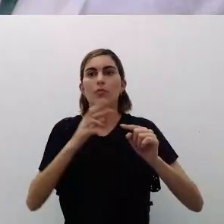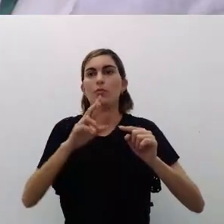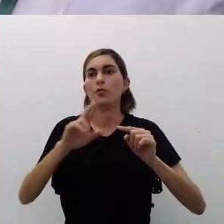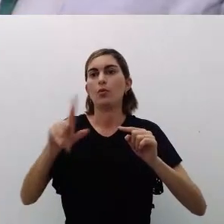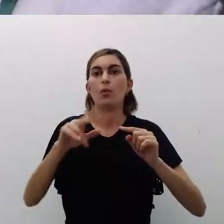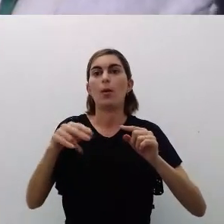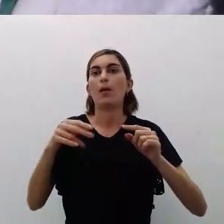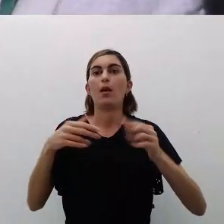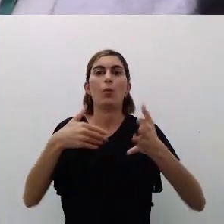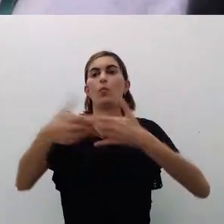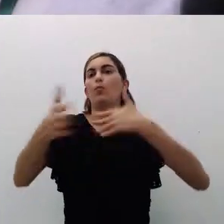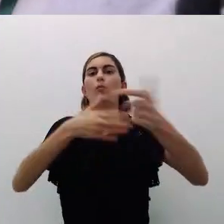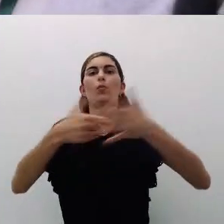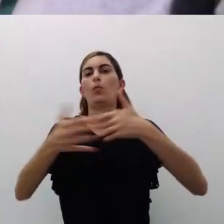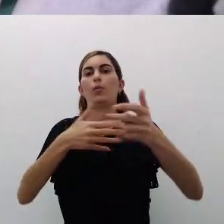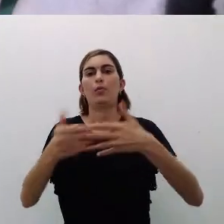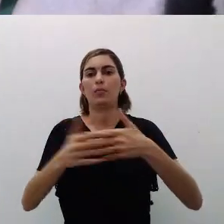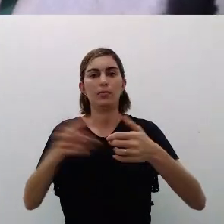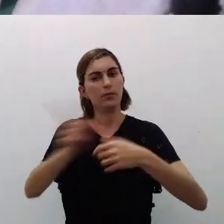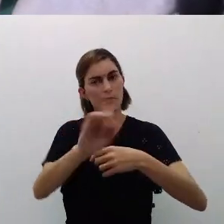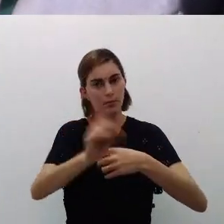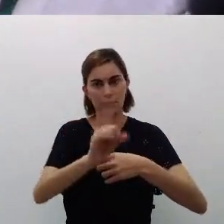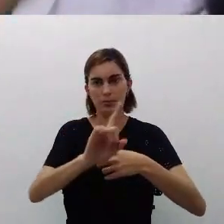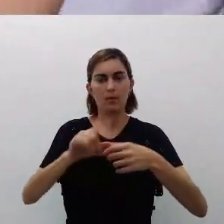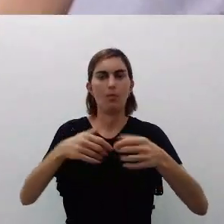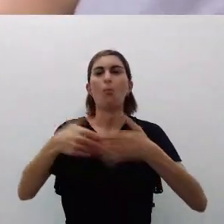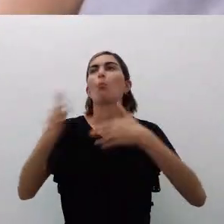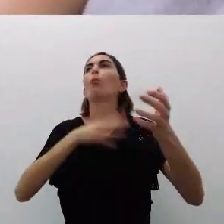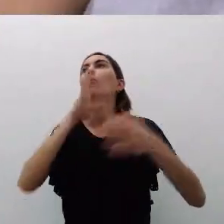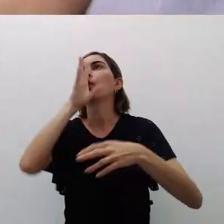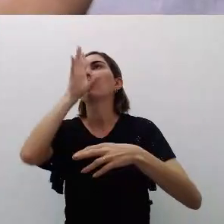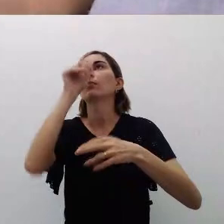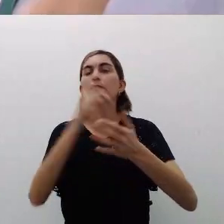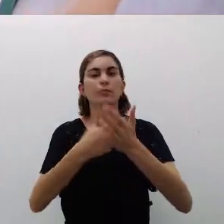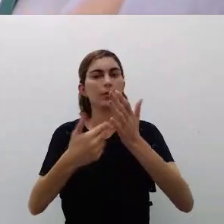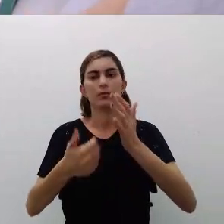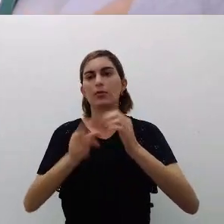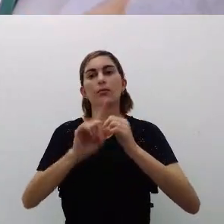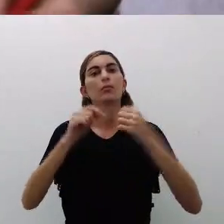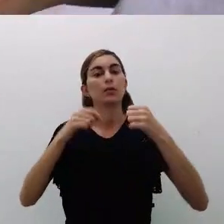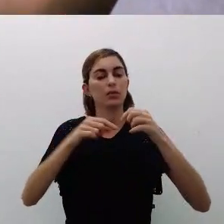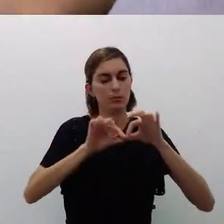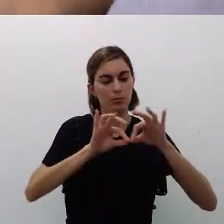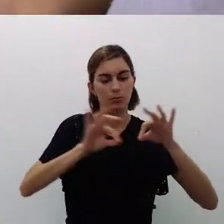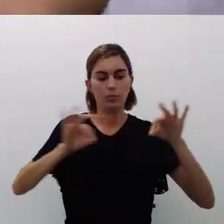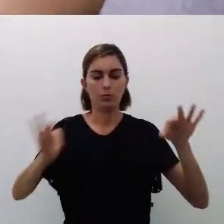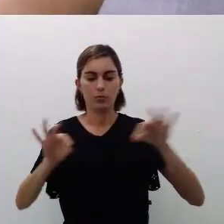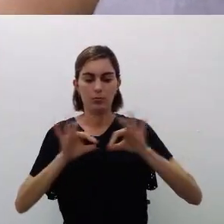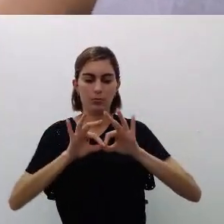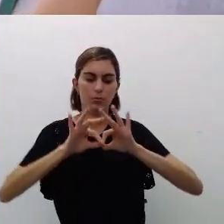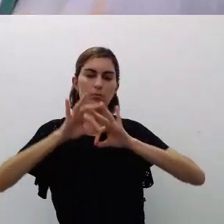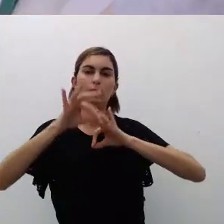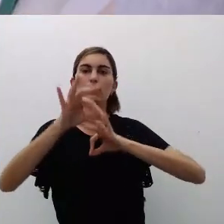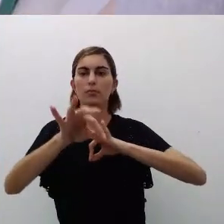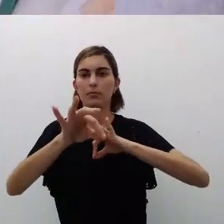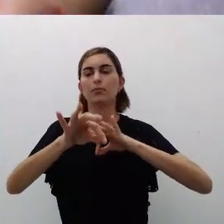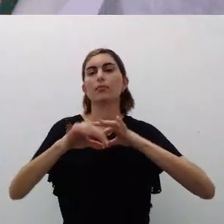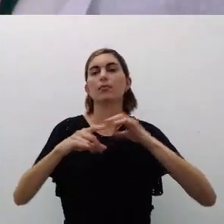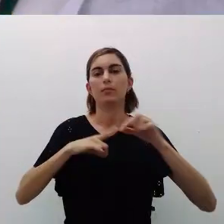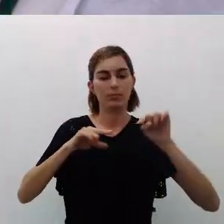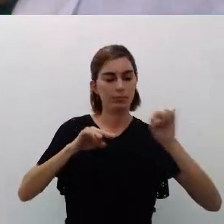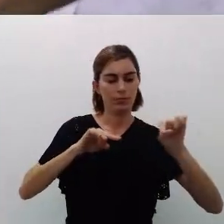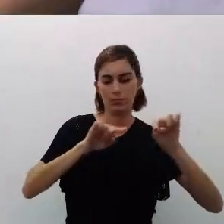né? Parece aleatório. Olha, quando você espelha, o quadro está bem no ponto, né,